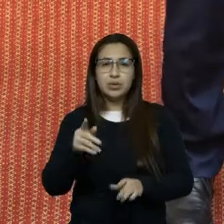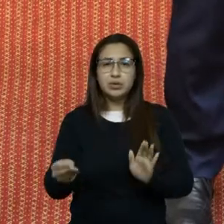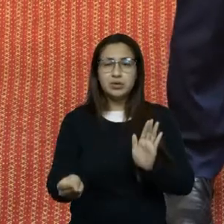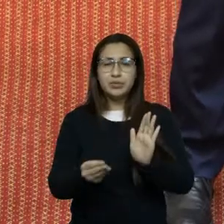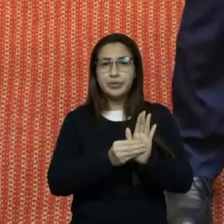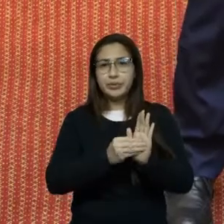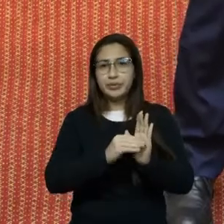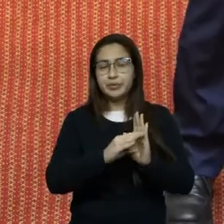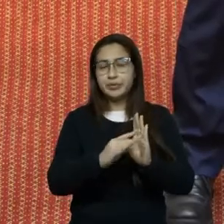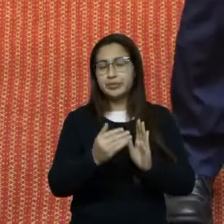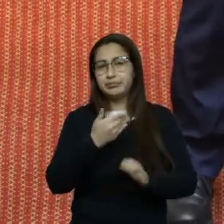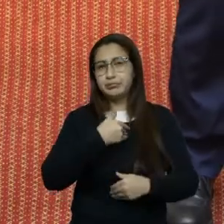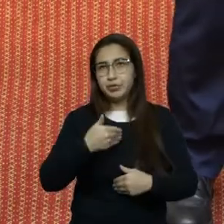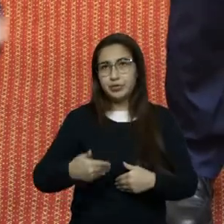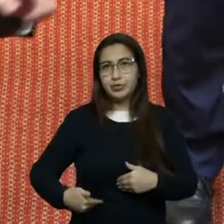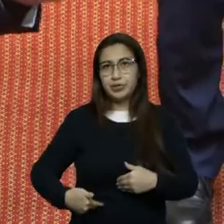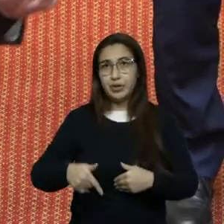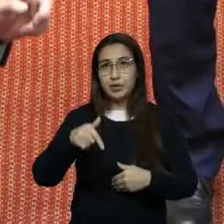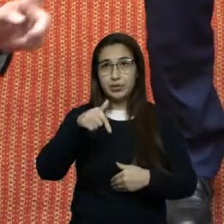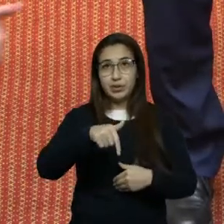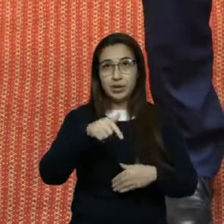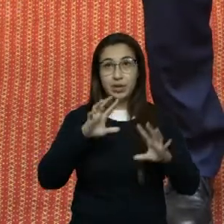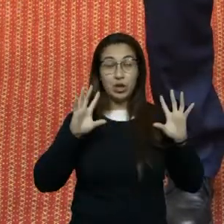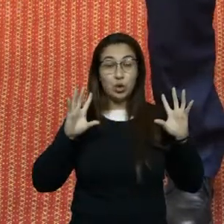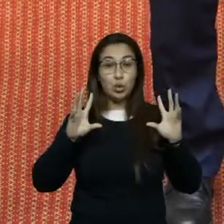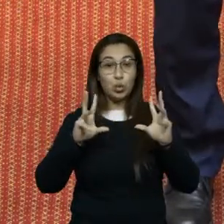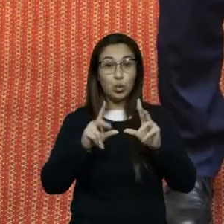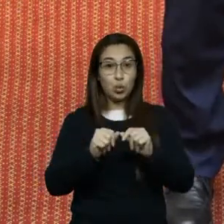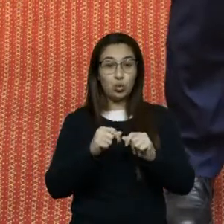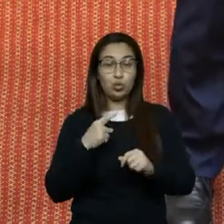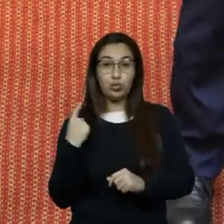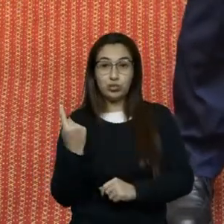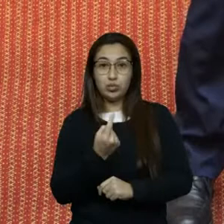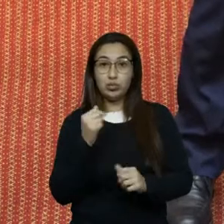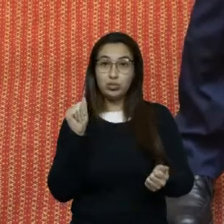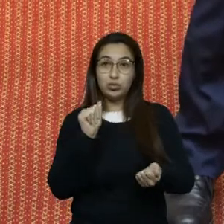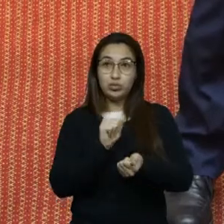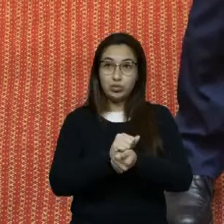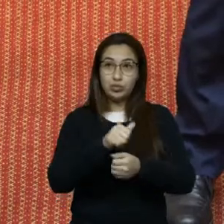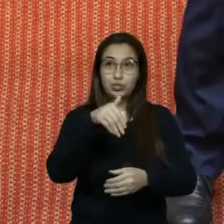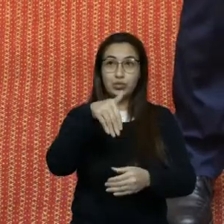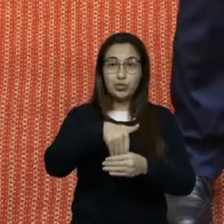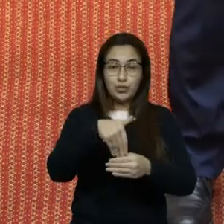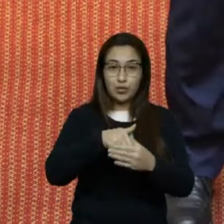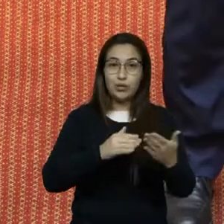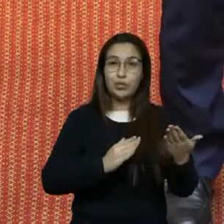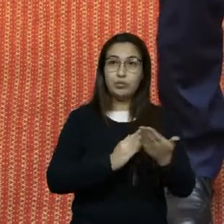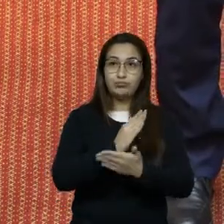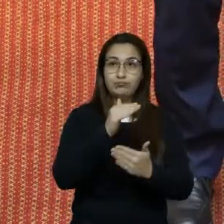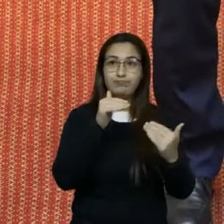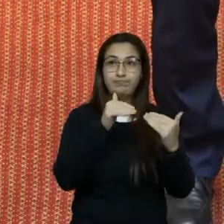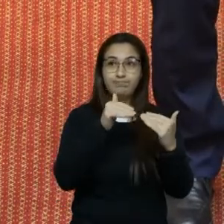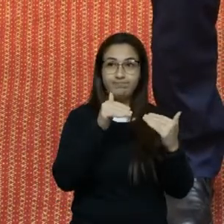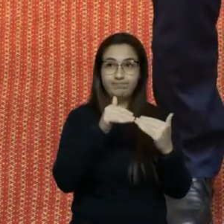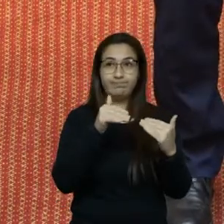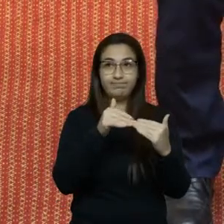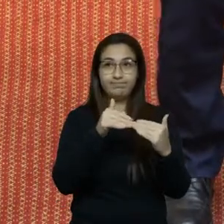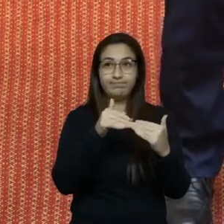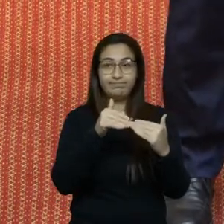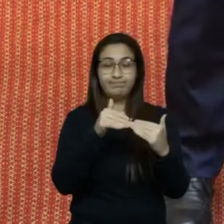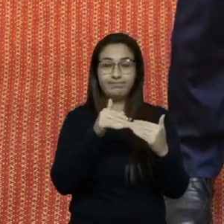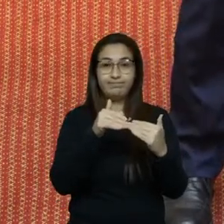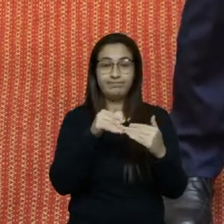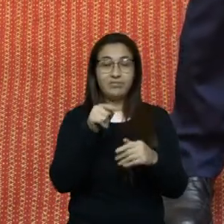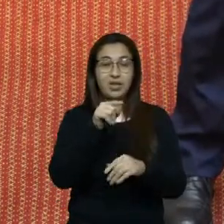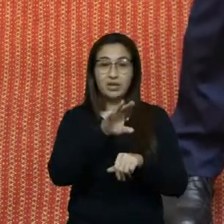projeto do governo e nós temos aqui todos nós voltarmos votamos a favor do projeto inconstitucional